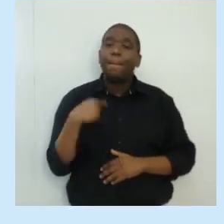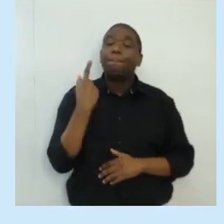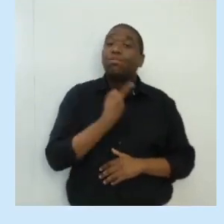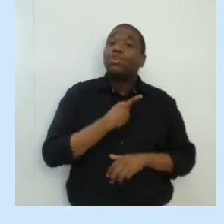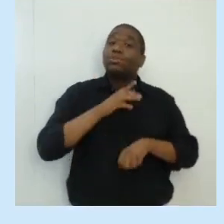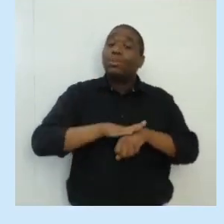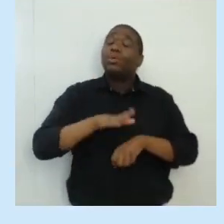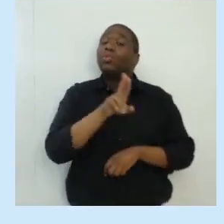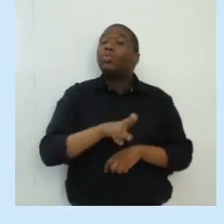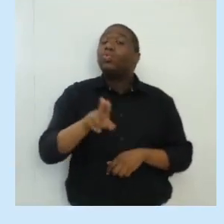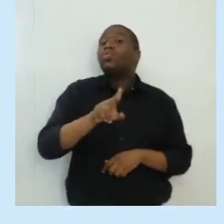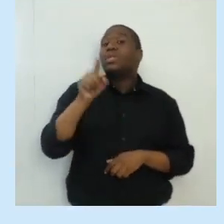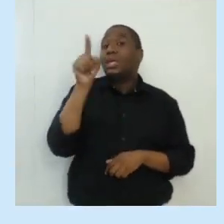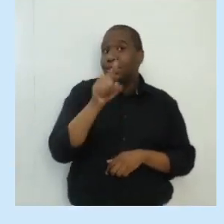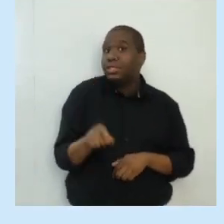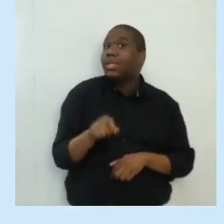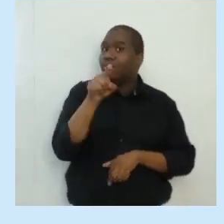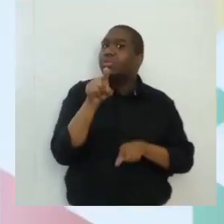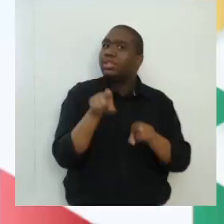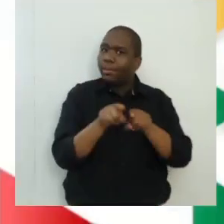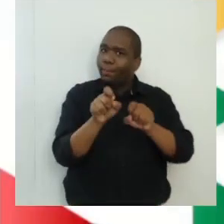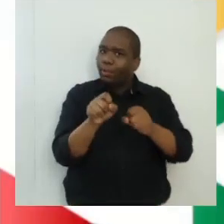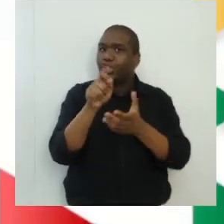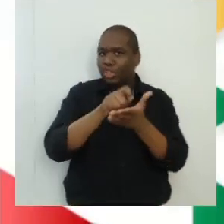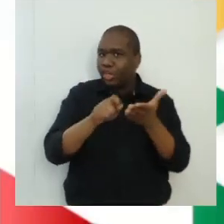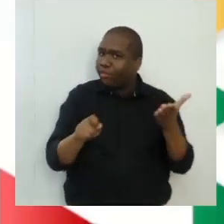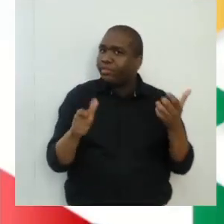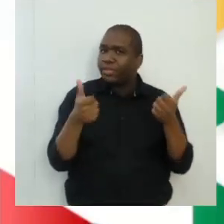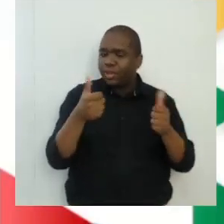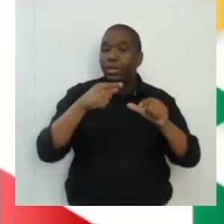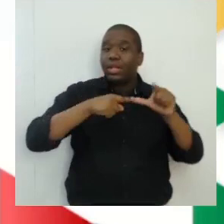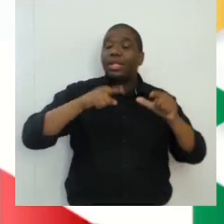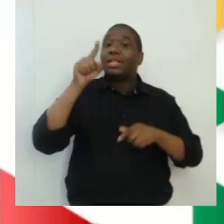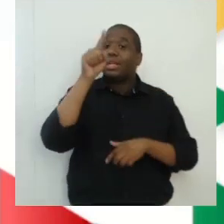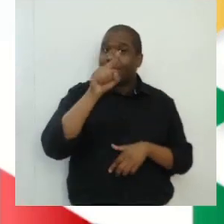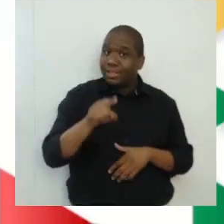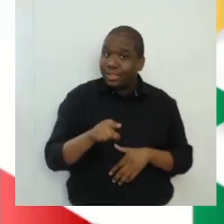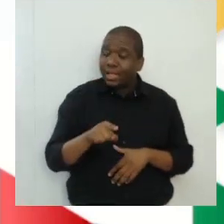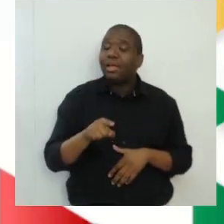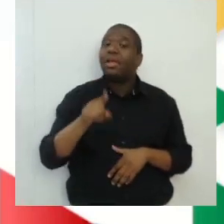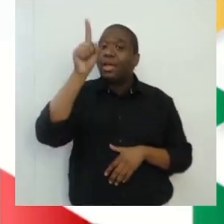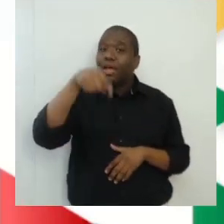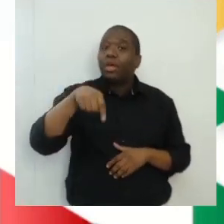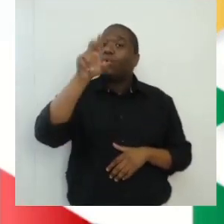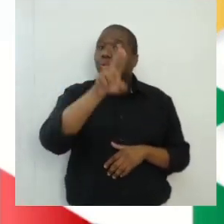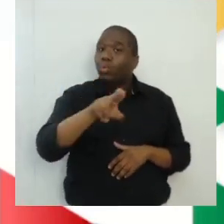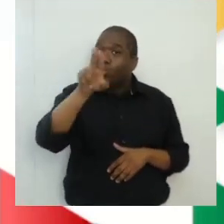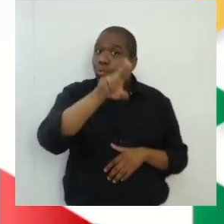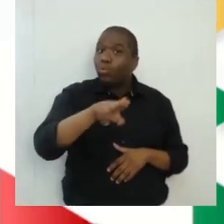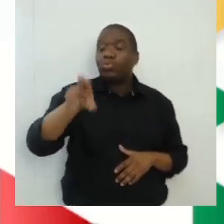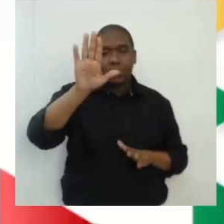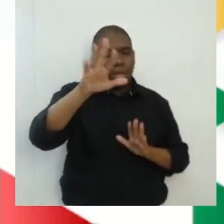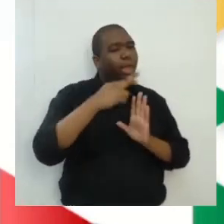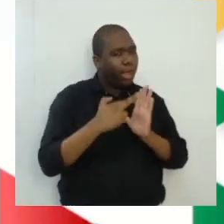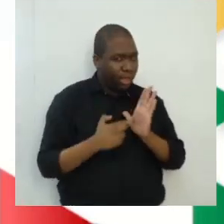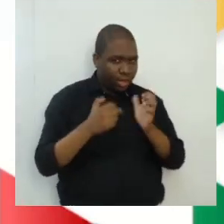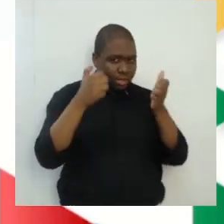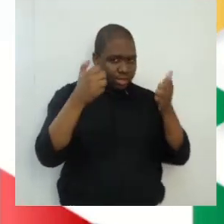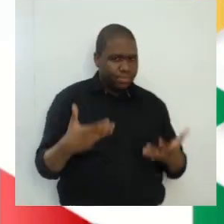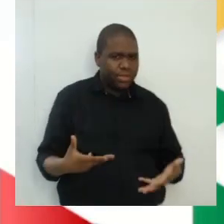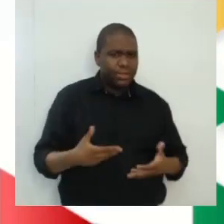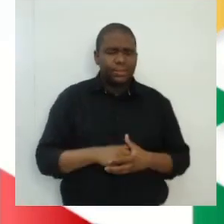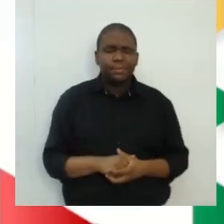Z? Anota no caderno também, tá? O Z, por sua vez, ele é utilizado nas seguintes situações.